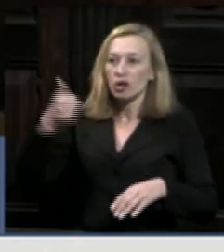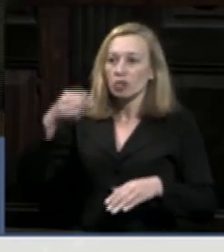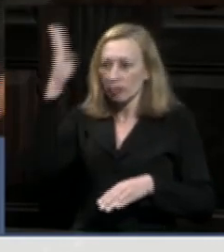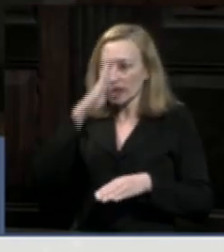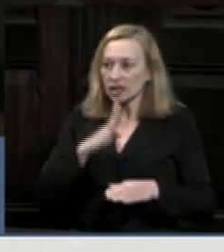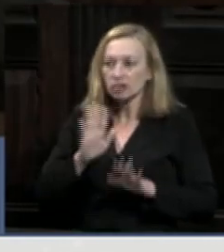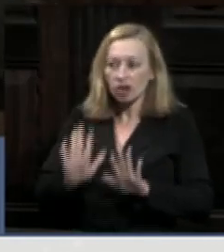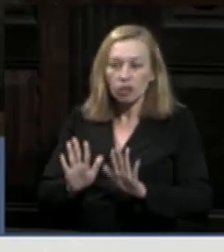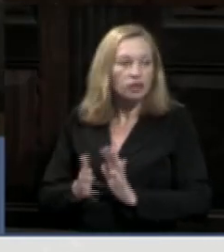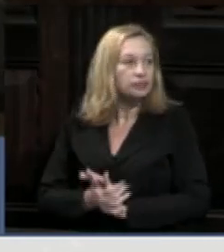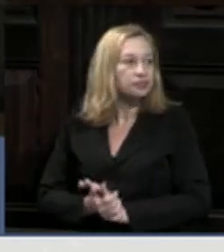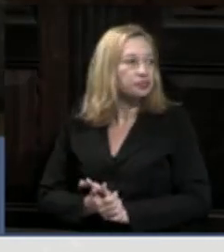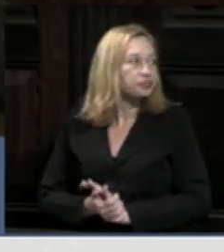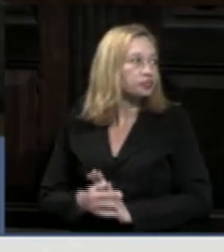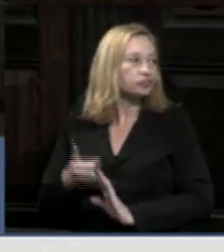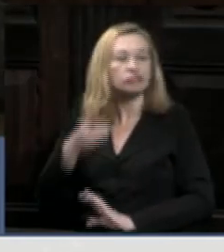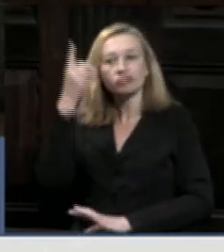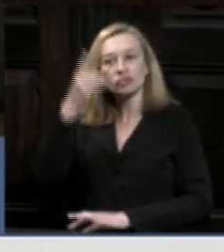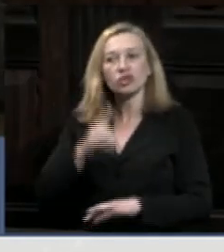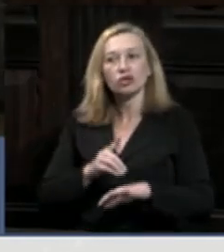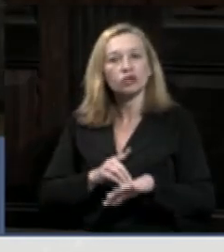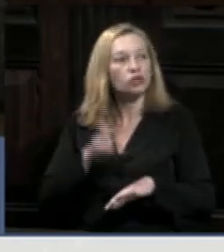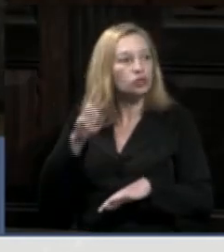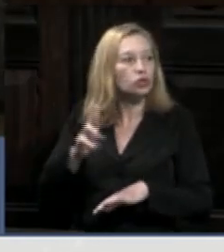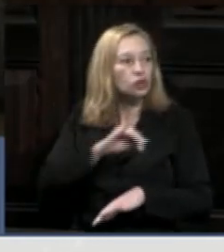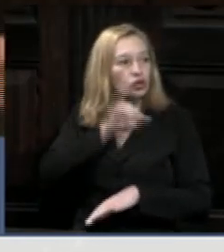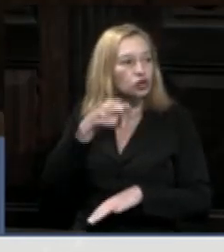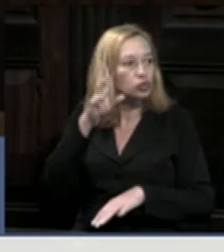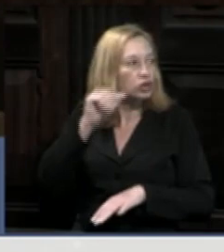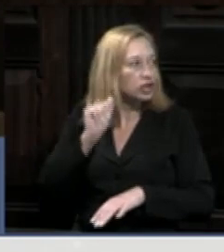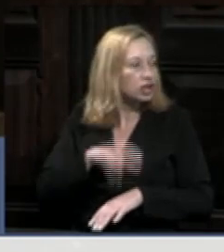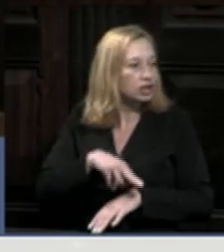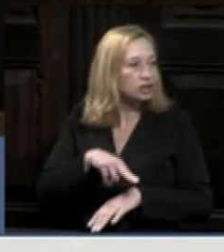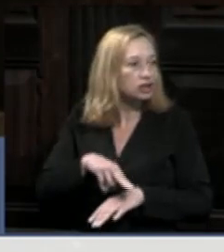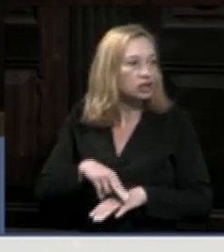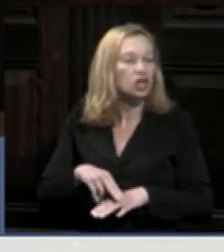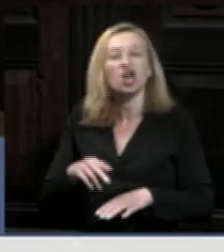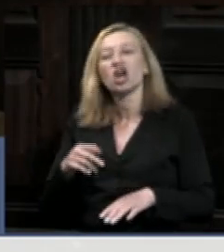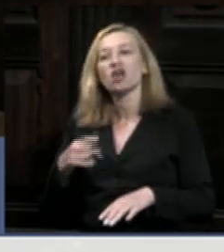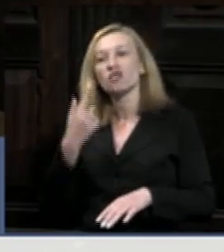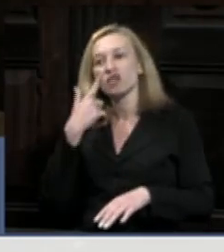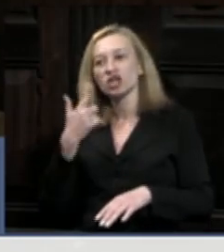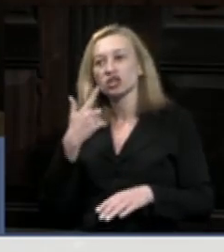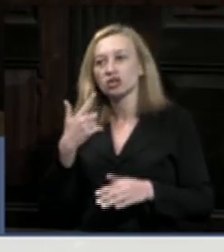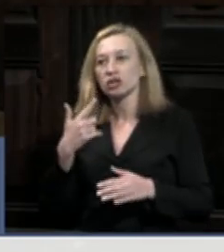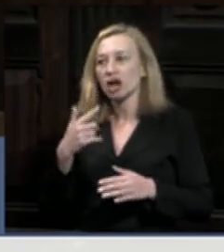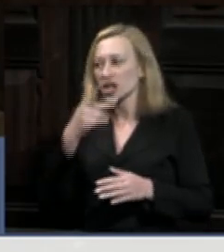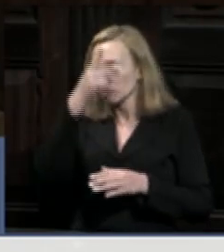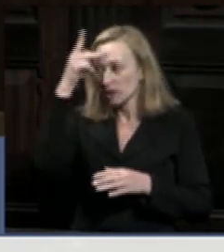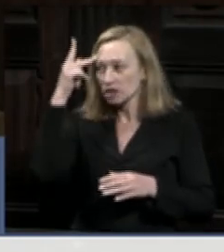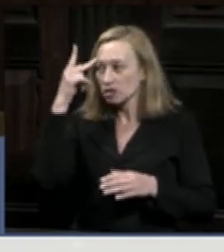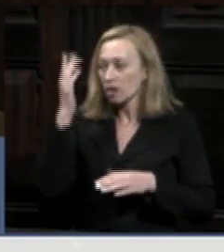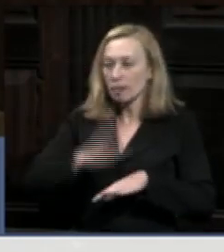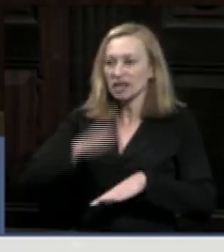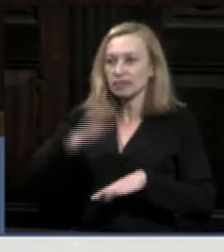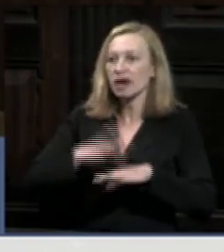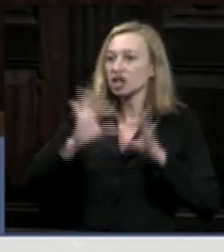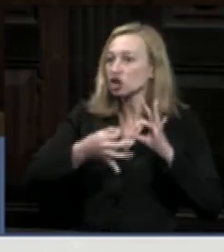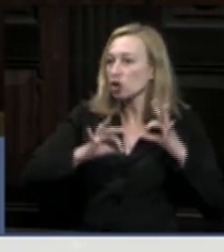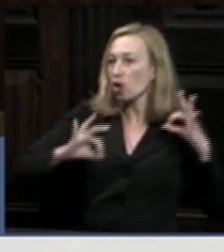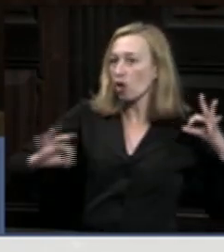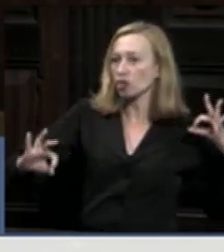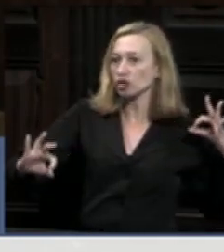nele fico cada vez mais convicto de que as pessoas ficam cada vez mais distantes do que é o